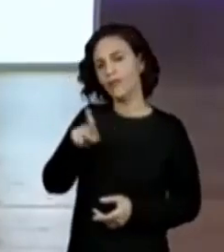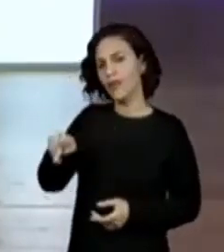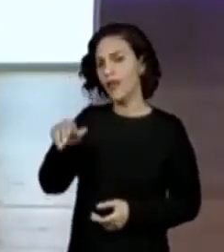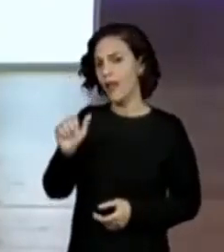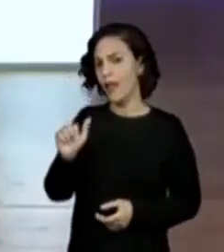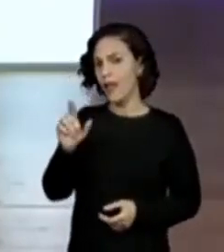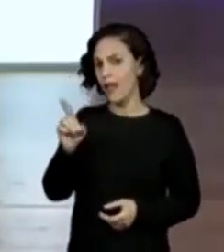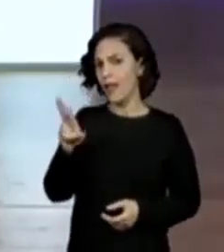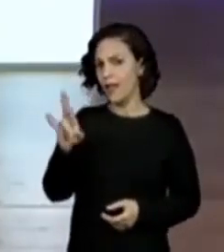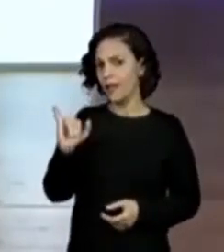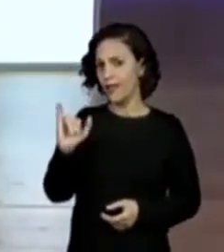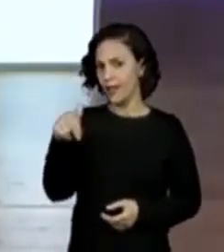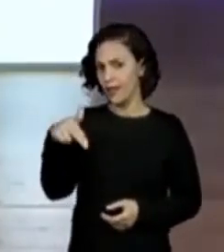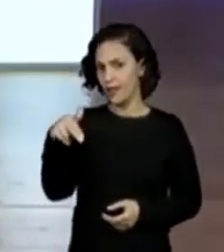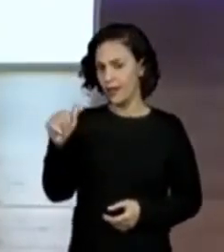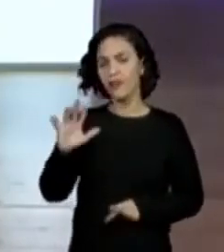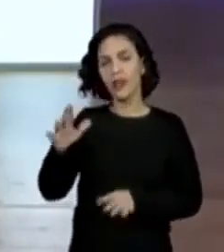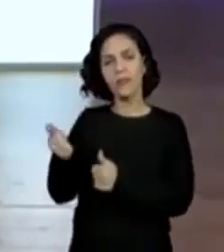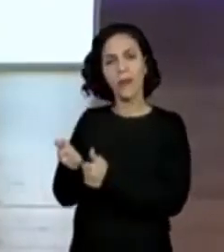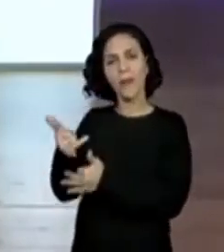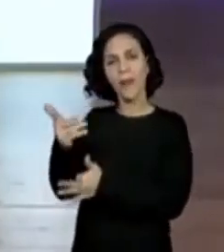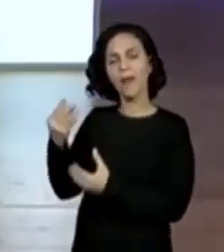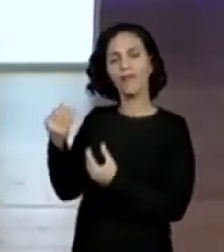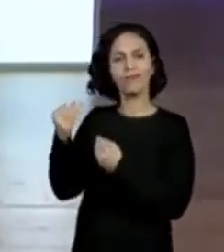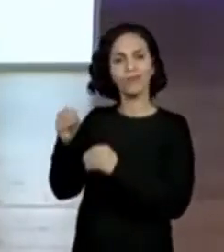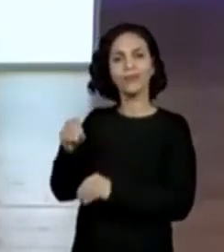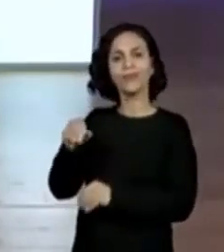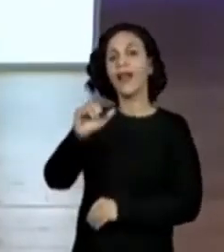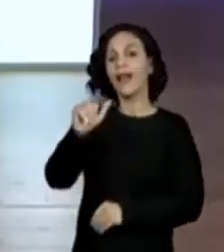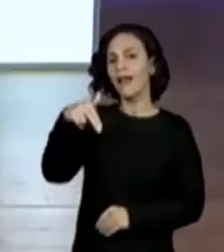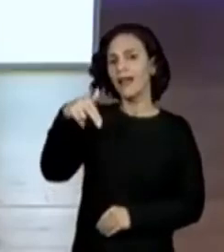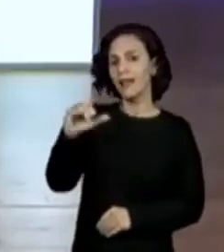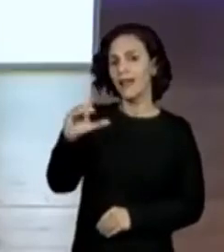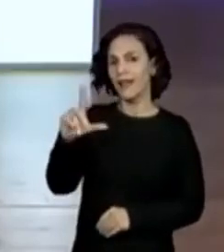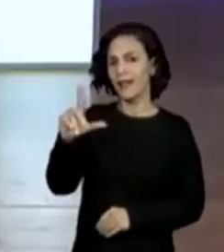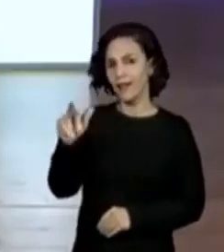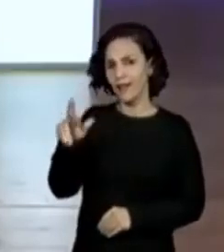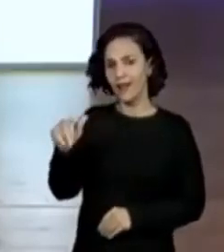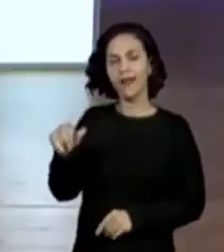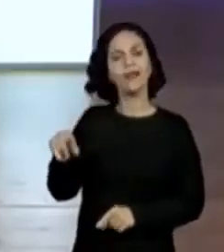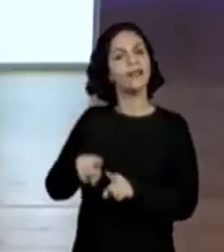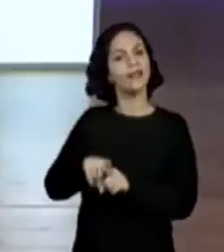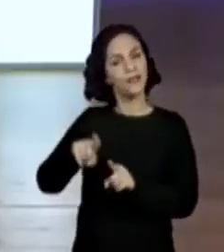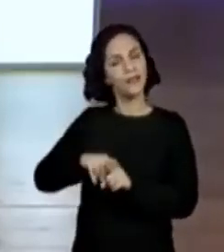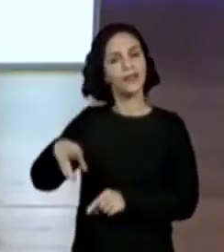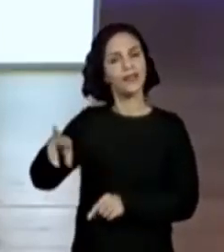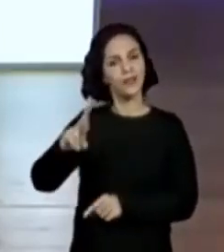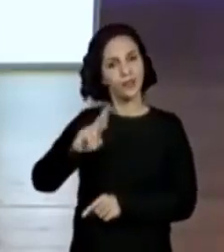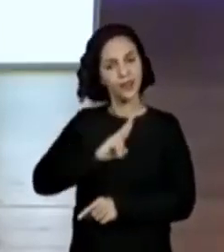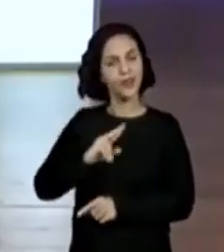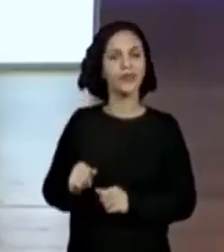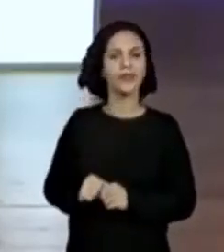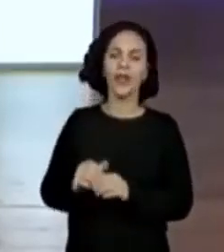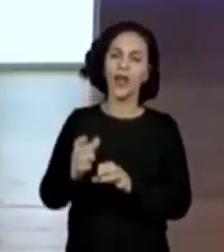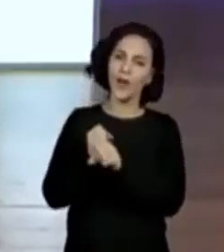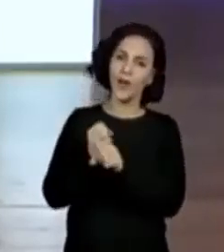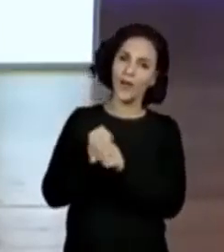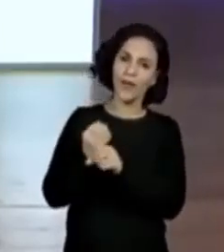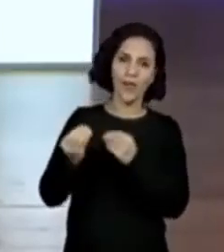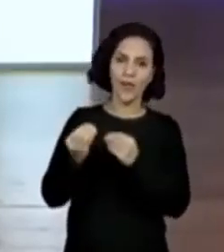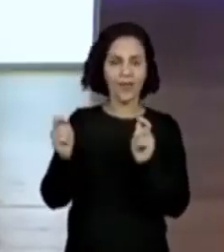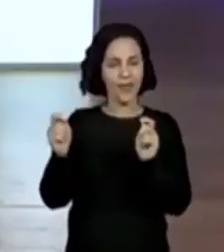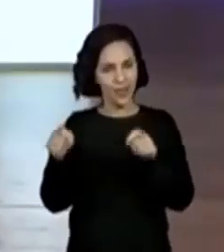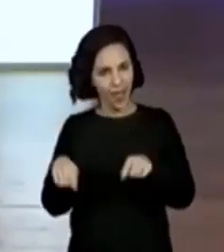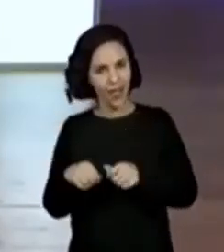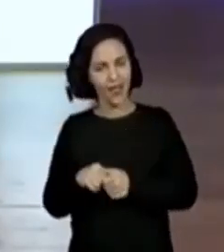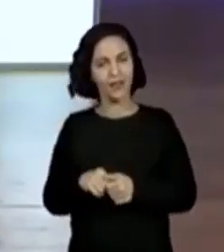né, durante a explicação. A Ana Clara também acabou de responder uma das contas que podem ser feitas,